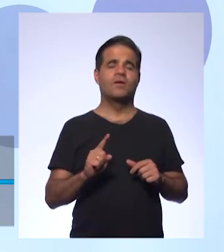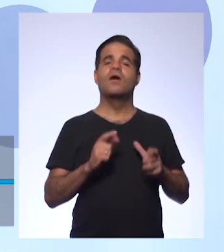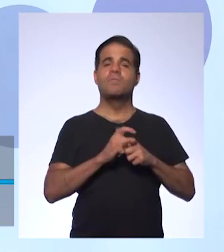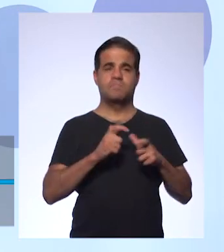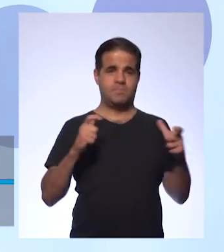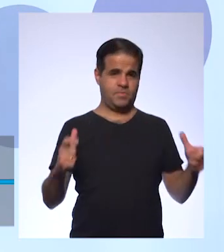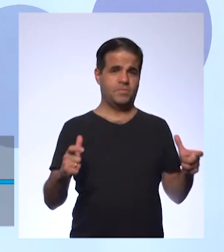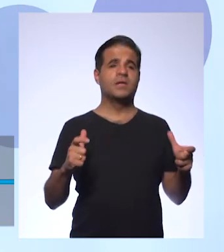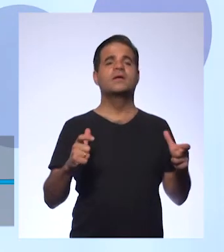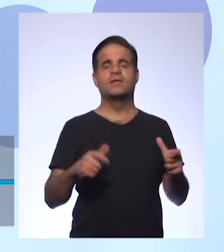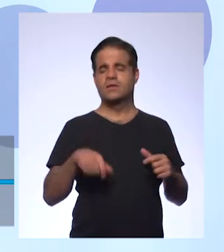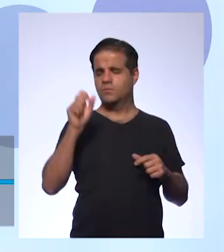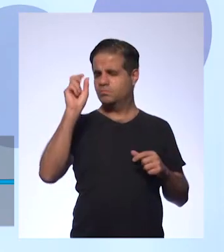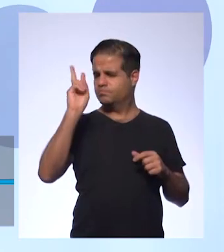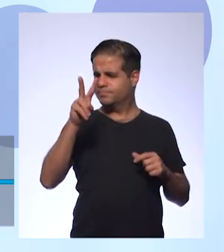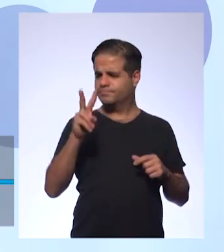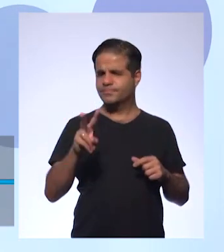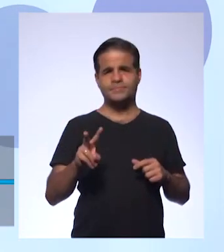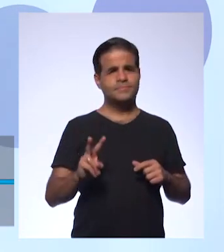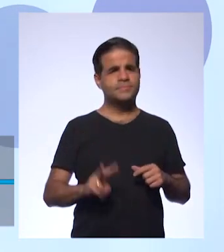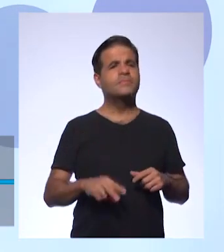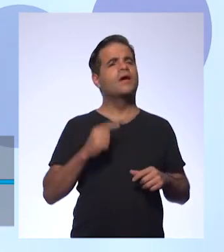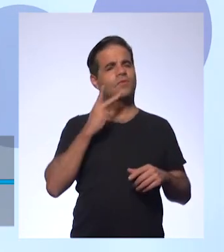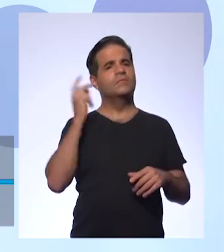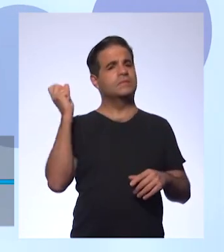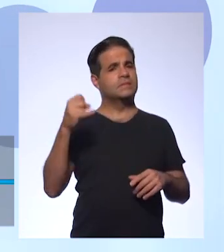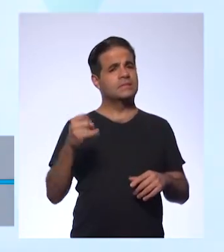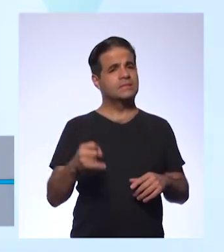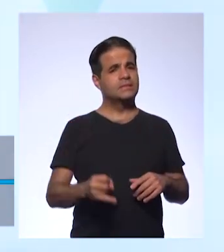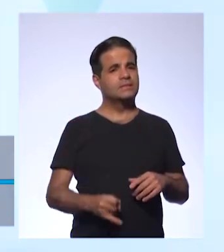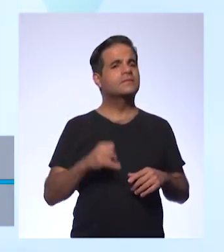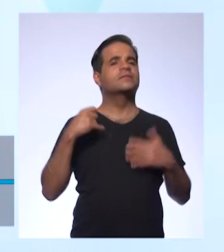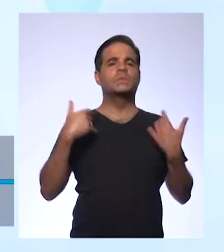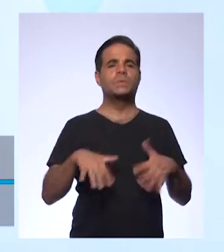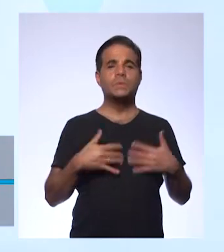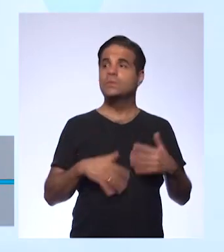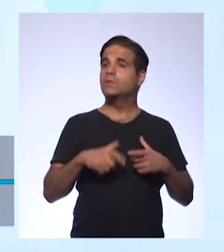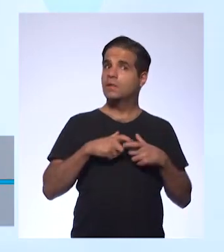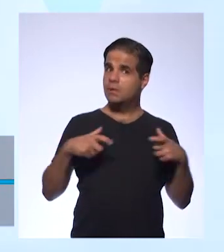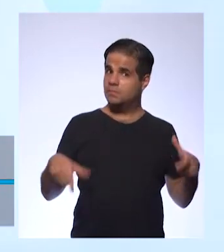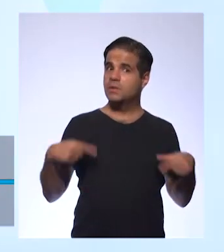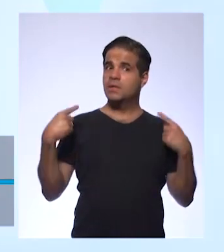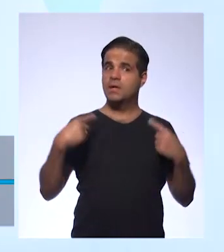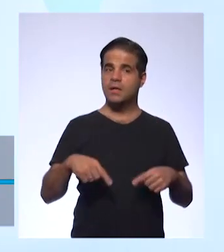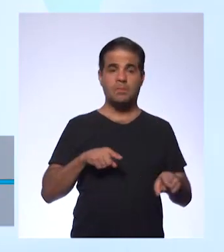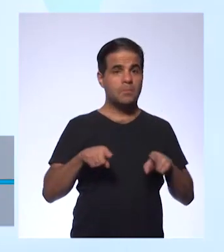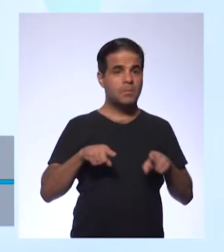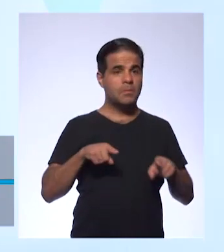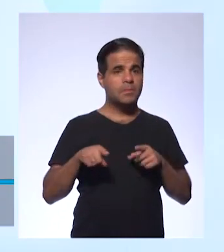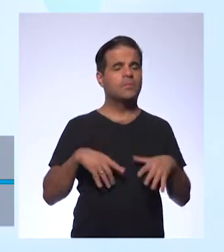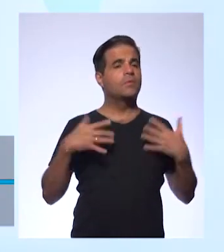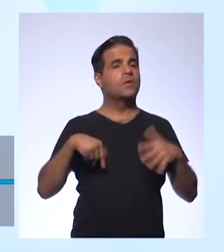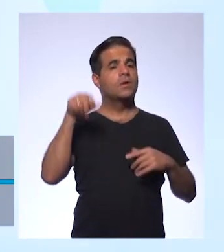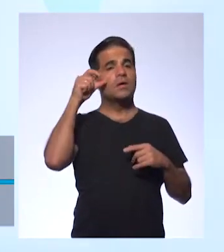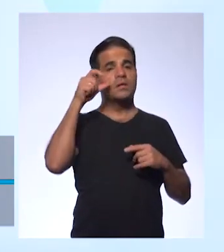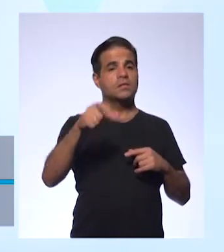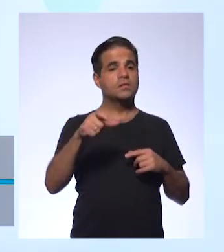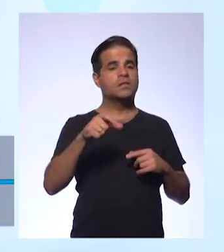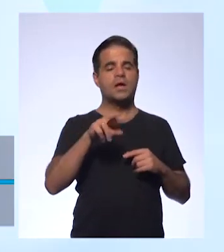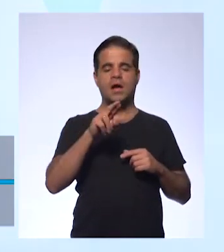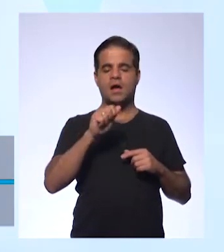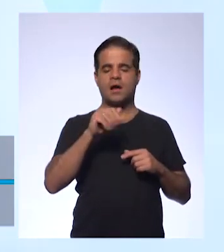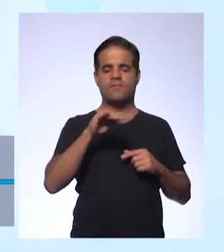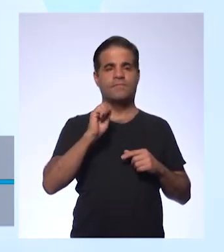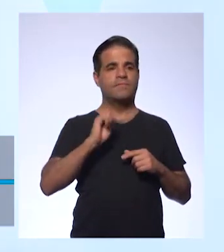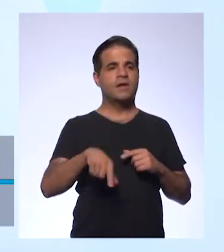maioria aqui, do que eu estou lendo, disse sim. Olha que bacana. Então, a maioria é competitiva. E eu achei interessante a resposta do